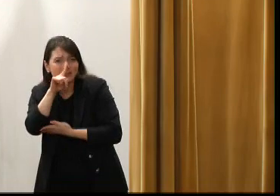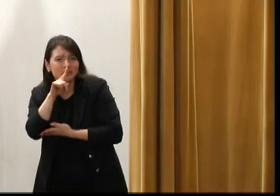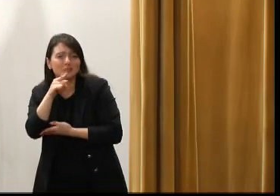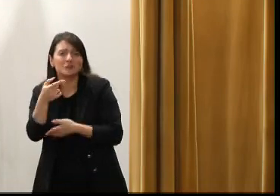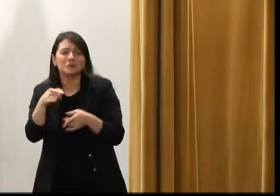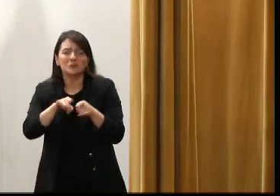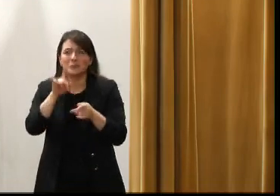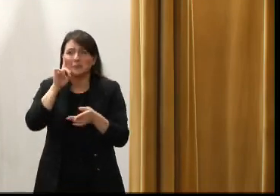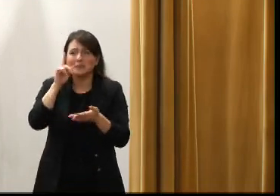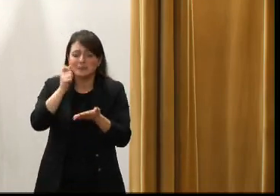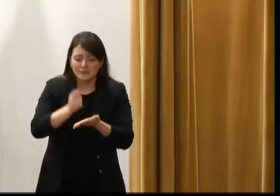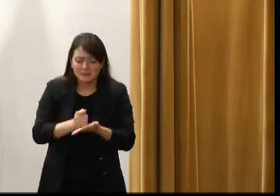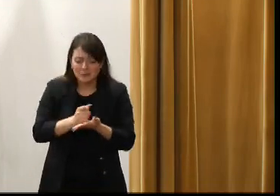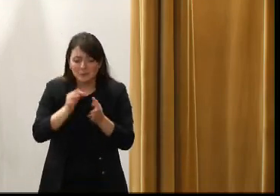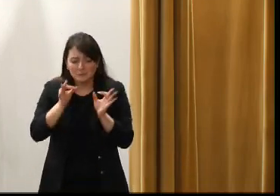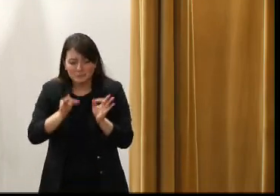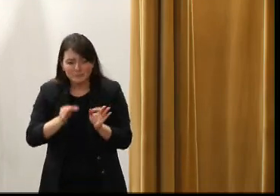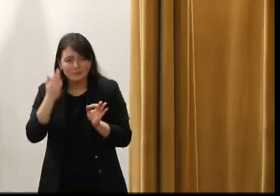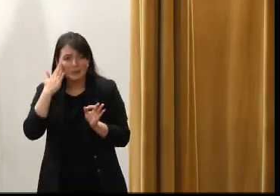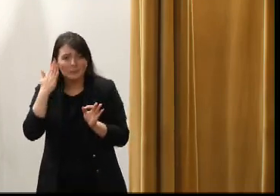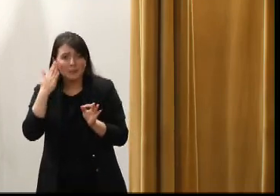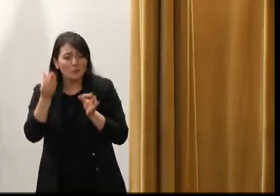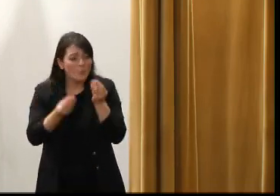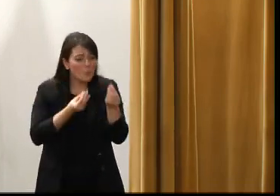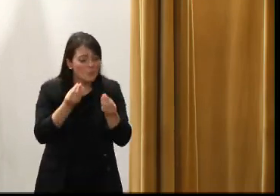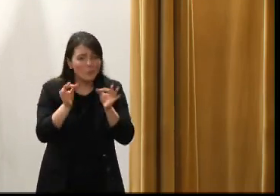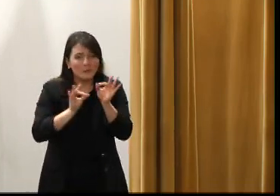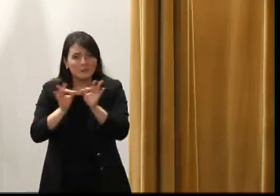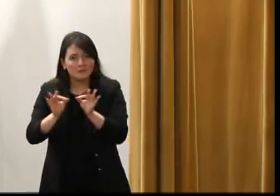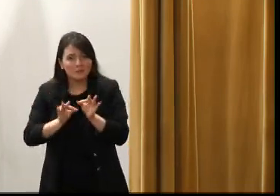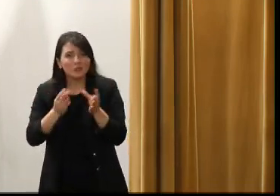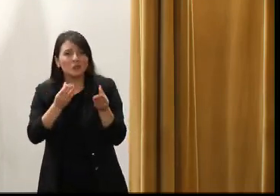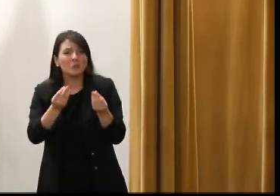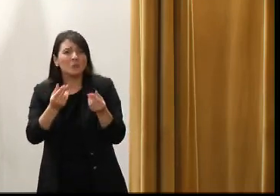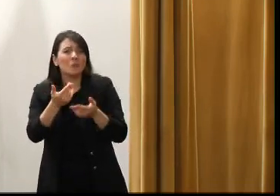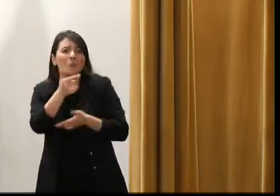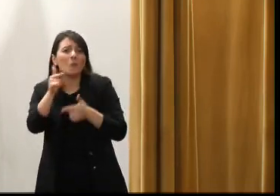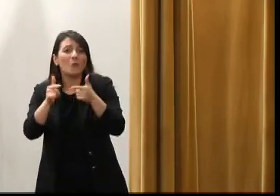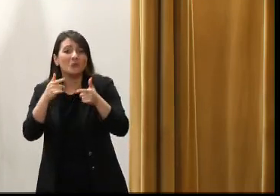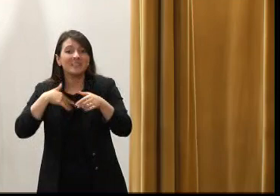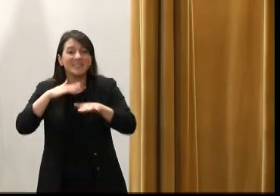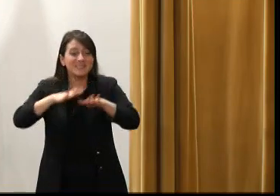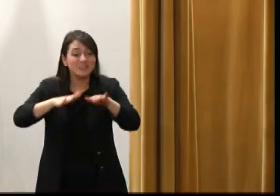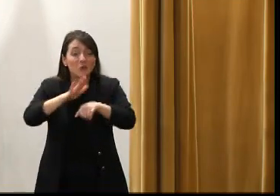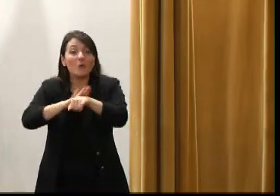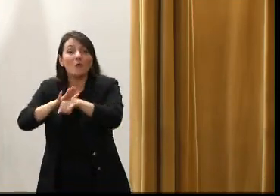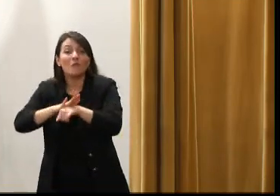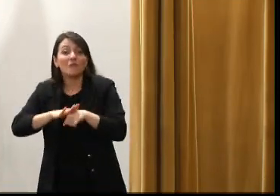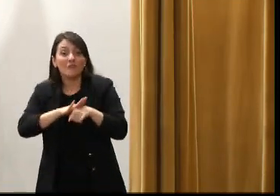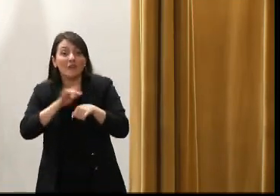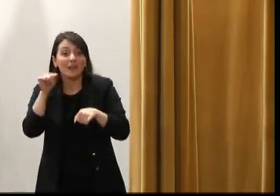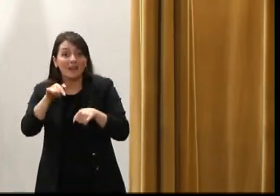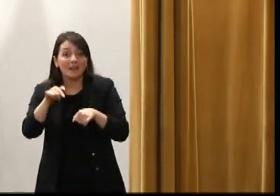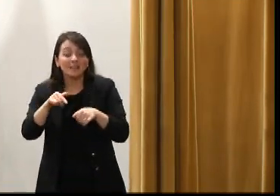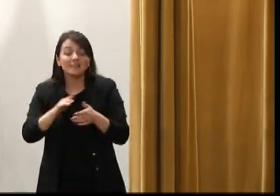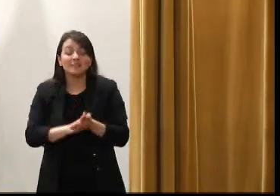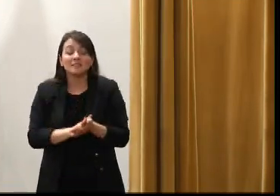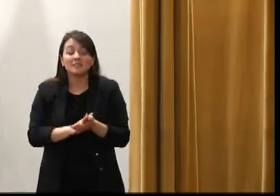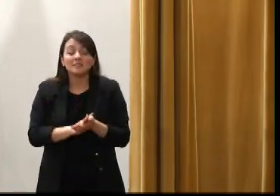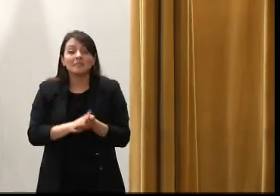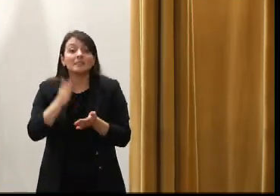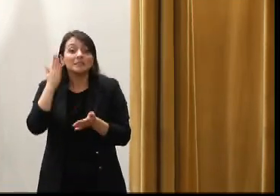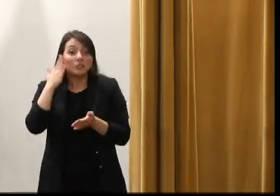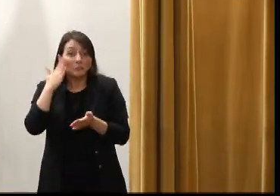tomada de decisões, e tantos outros que, às vezes, a gente conversa, né, nos corredores, nas audiências, e sabemos que a